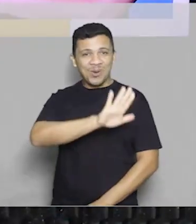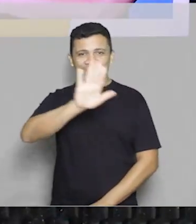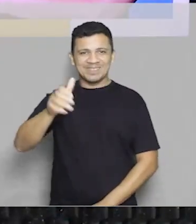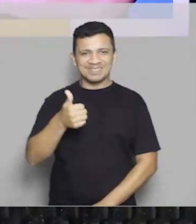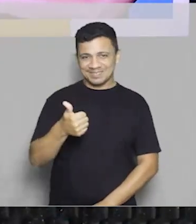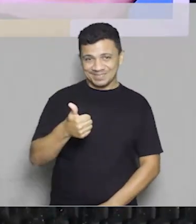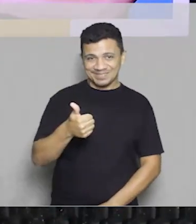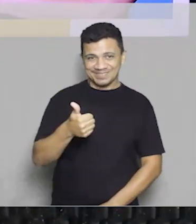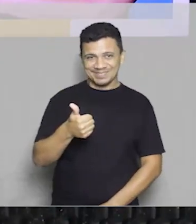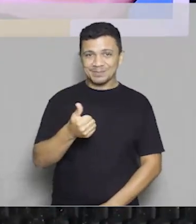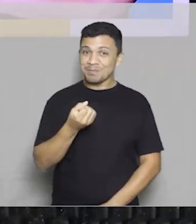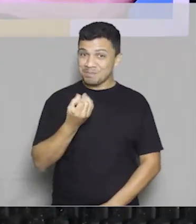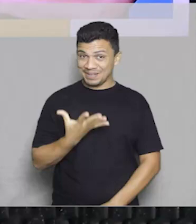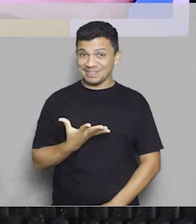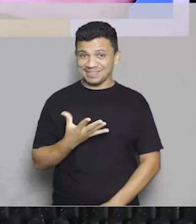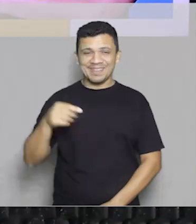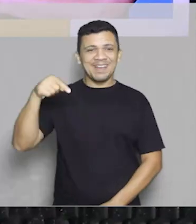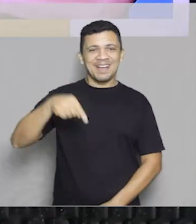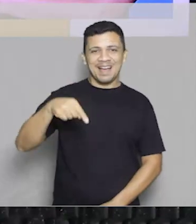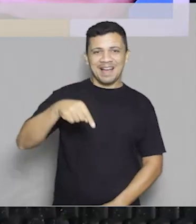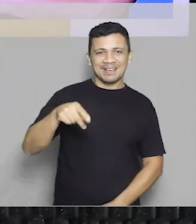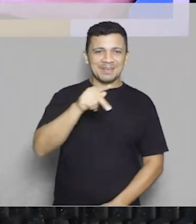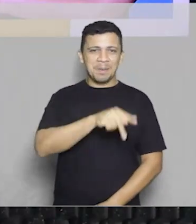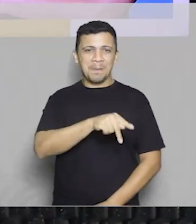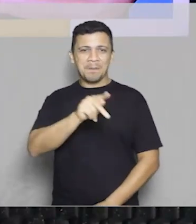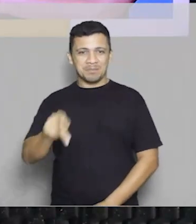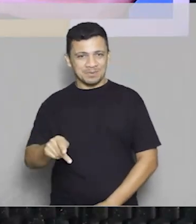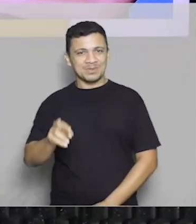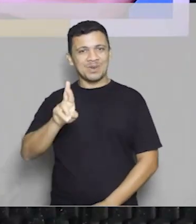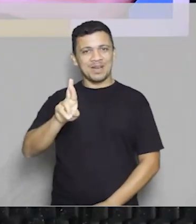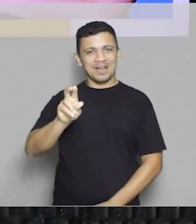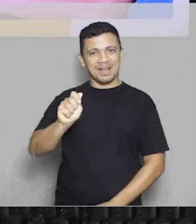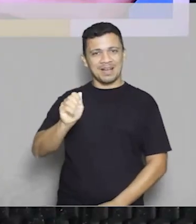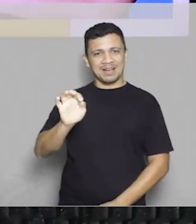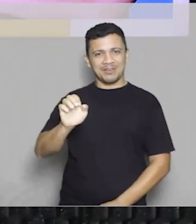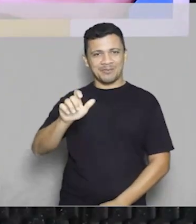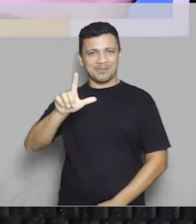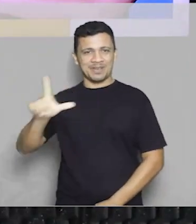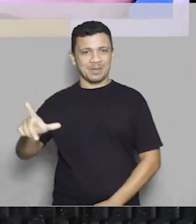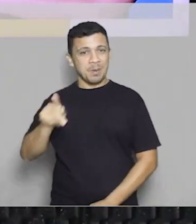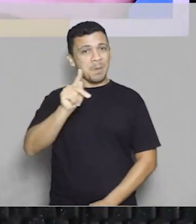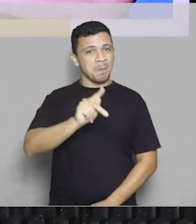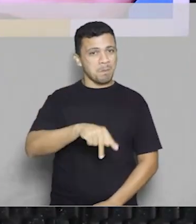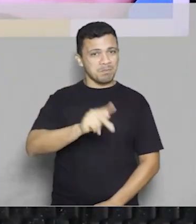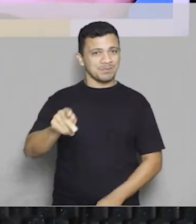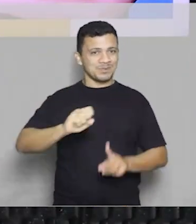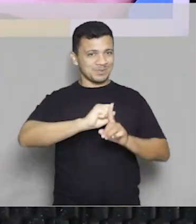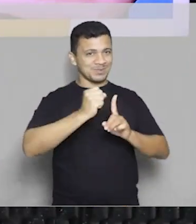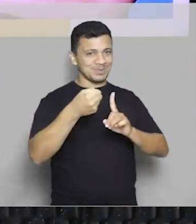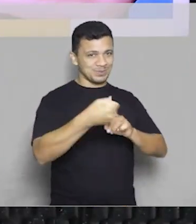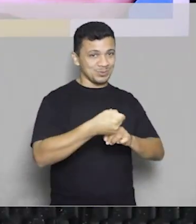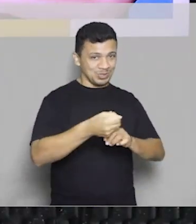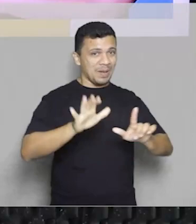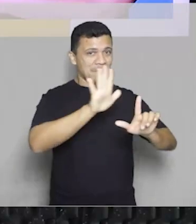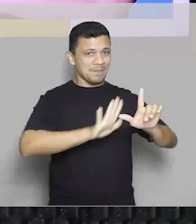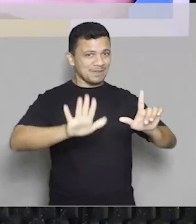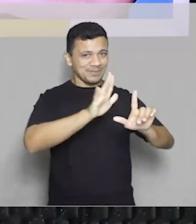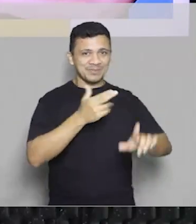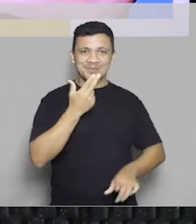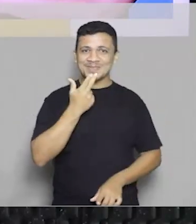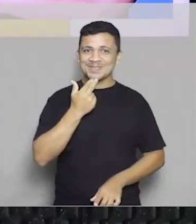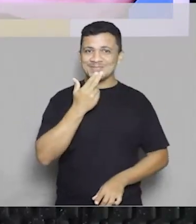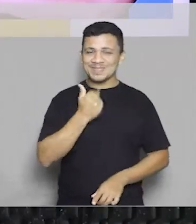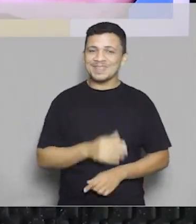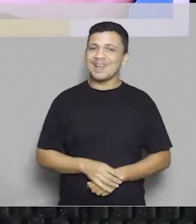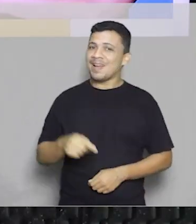Fala pessoal, tudo bem? Aqui com vocês o professor Rafael Carlos, de Sociologia da plataforma Gonçalves Dias. E a gente está aqui para